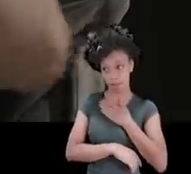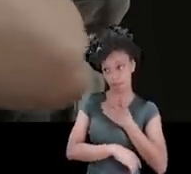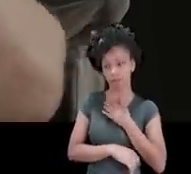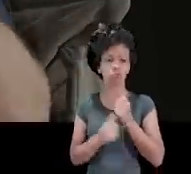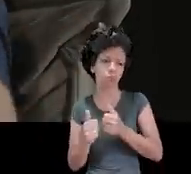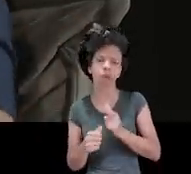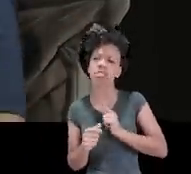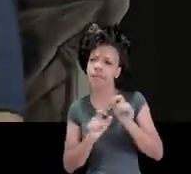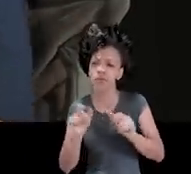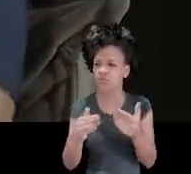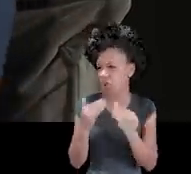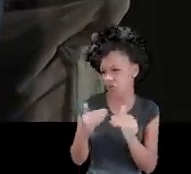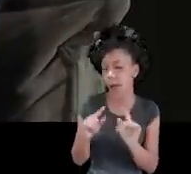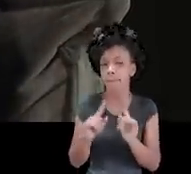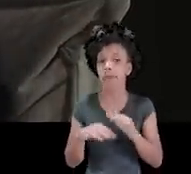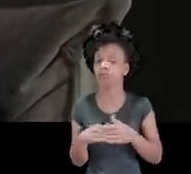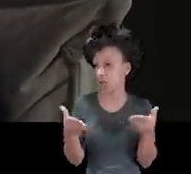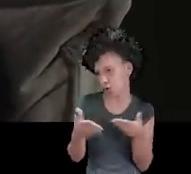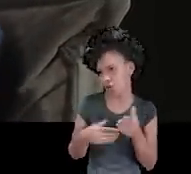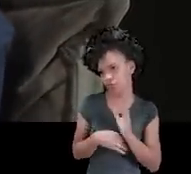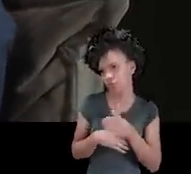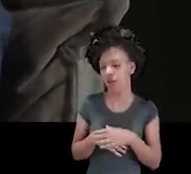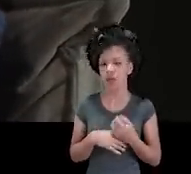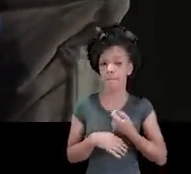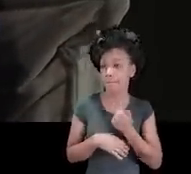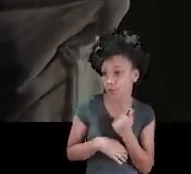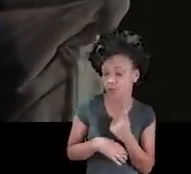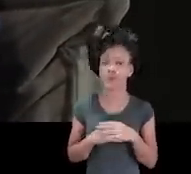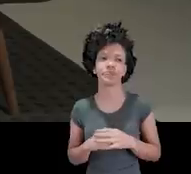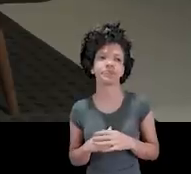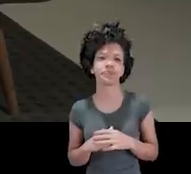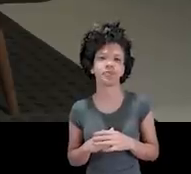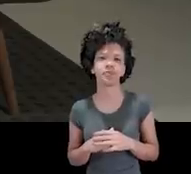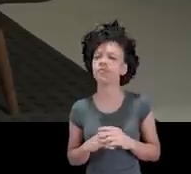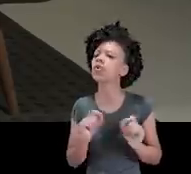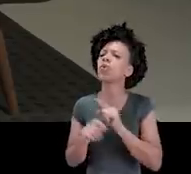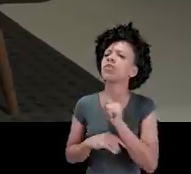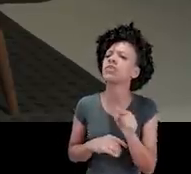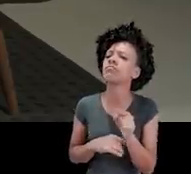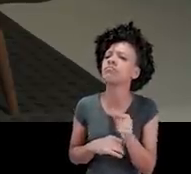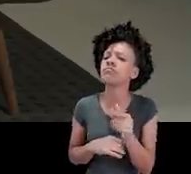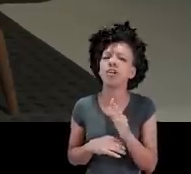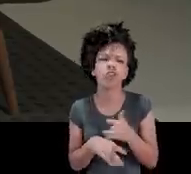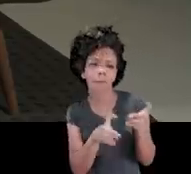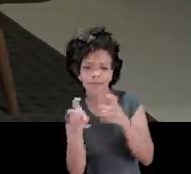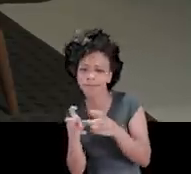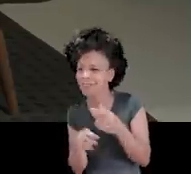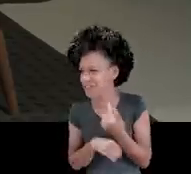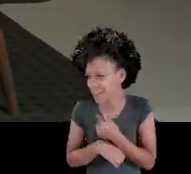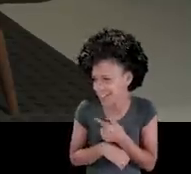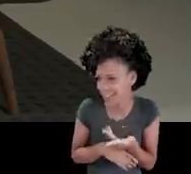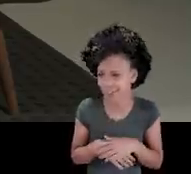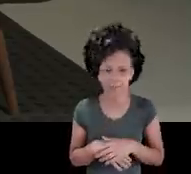bem, tem gente que vai discordar e tal. E aí agora, já que é um pouquinho de motivo de rir, o que você já ouviu de coisas engraçadas vocês dois?